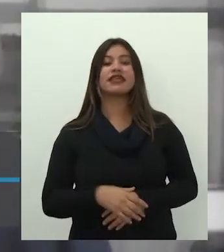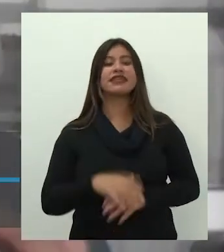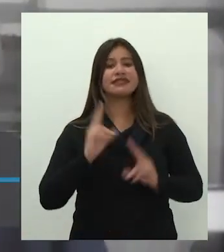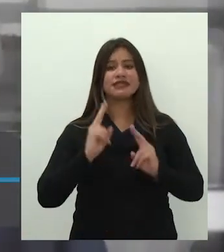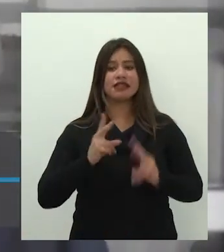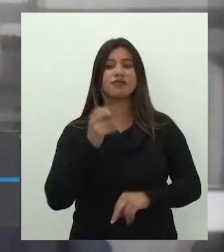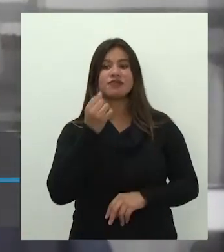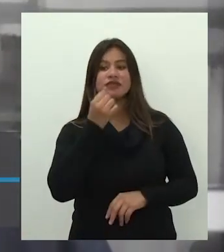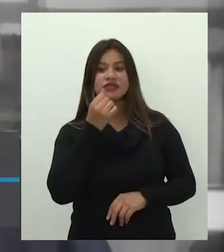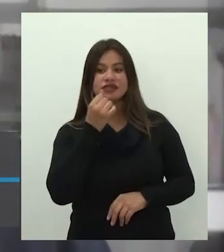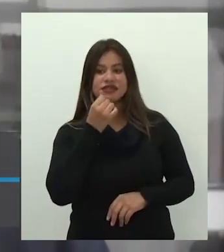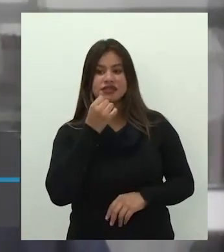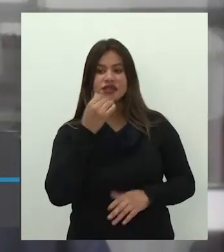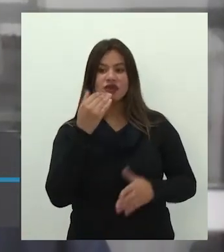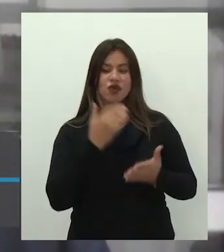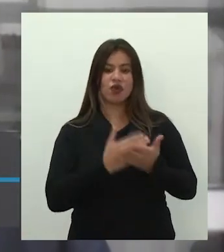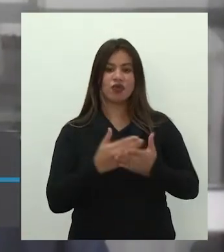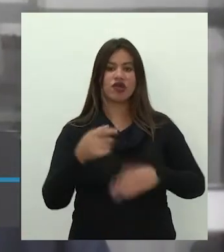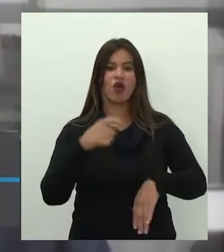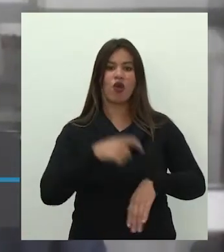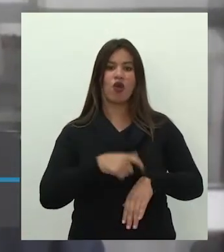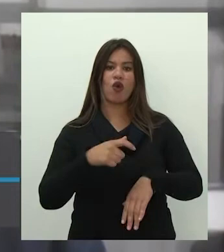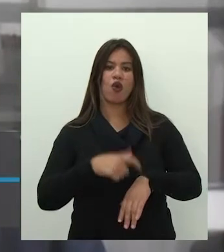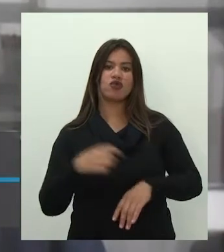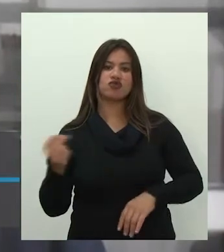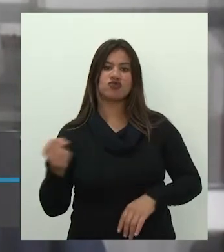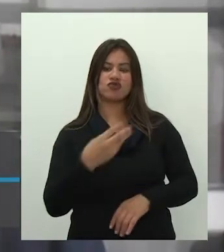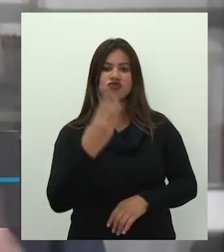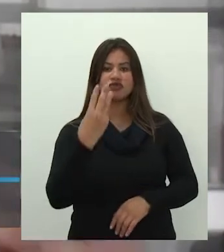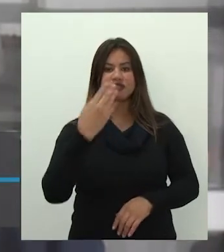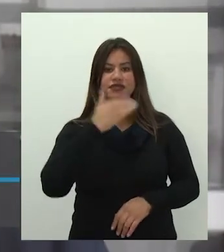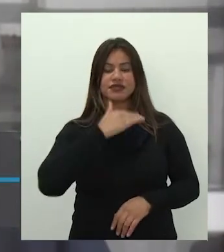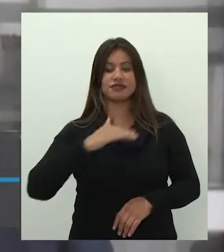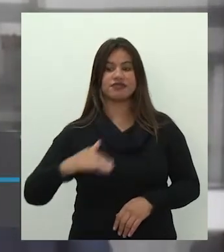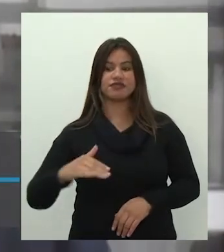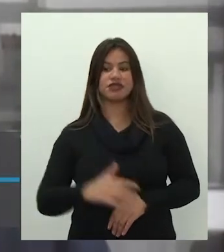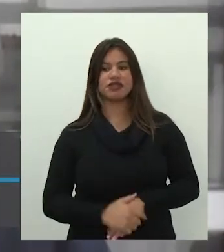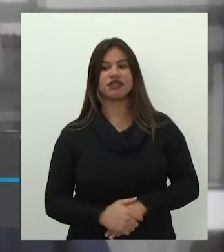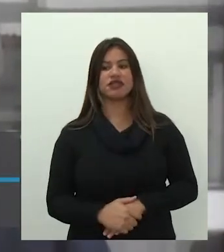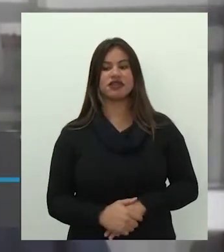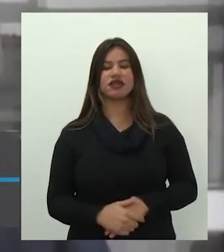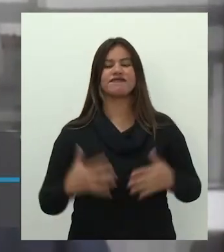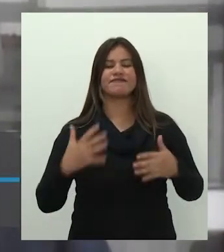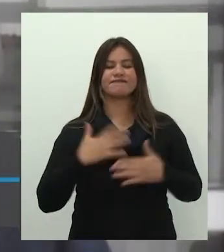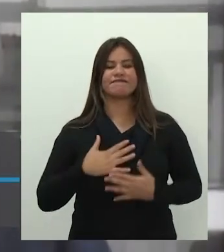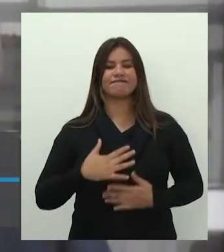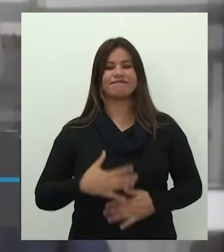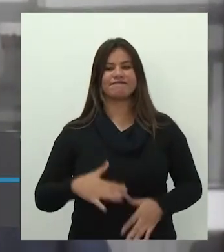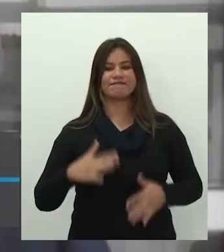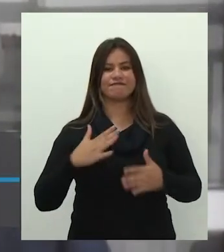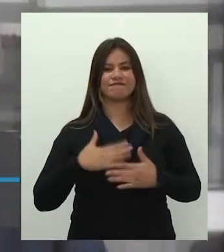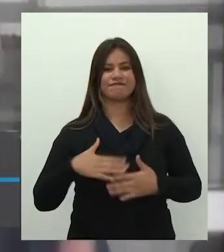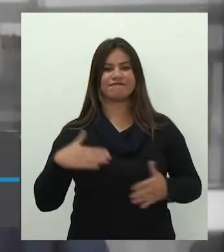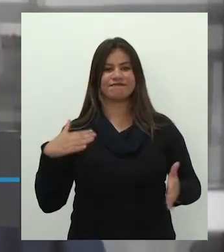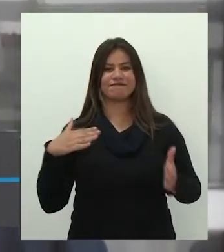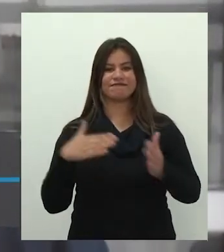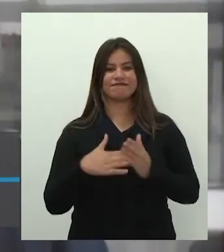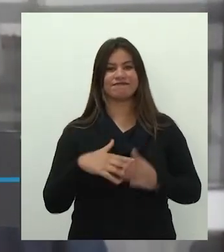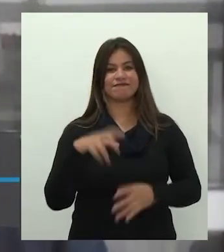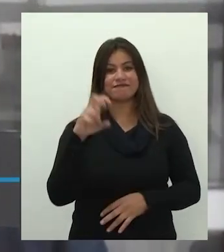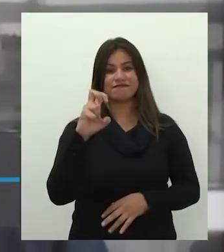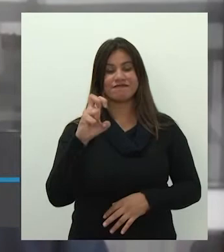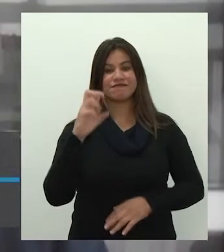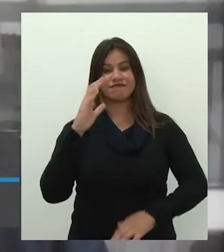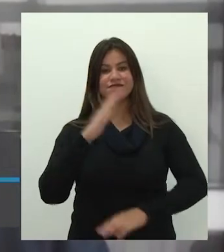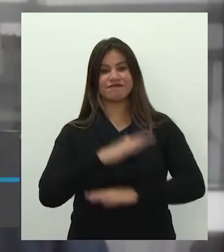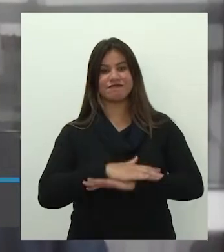Nós estamos estreando agora um horário novo, né, às 3h30 da tarde. Vamos com bastante tranquilidade aí até às 17h, contando com a audiência